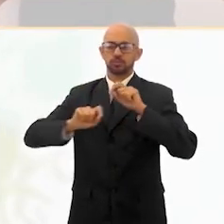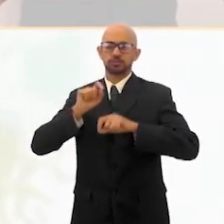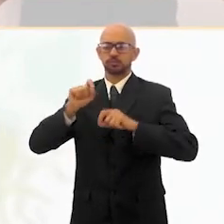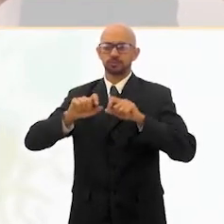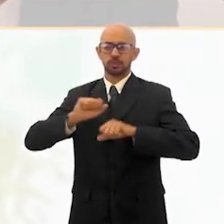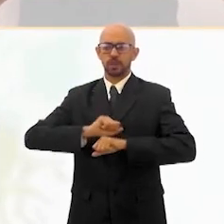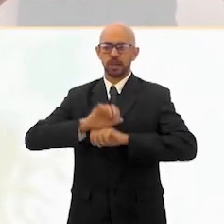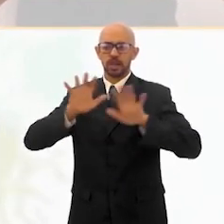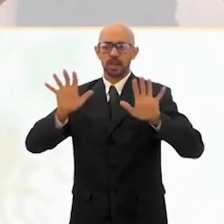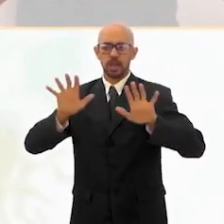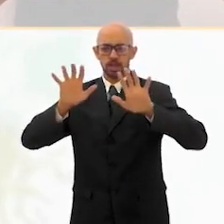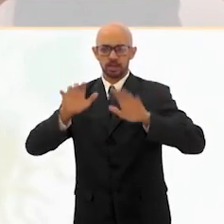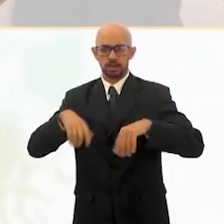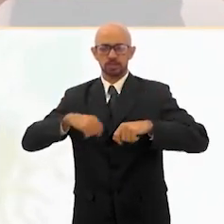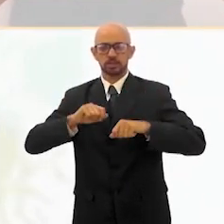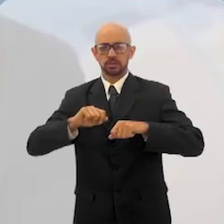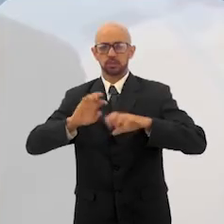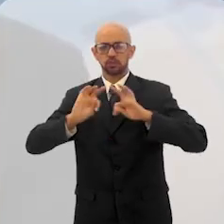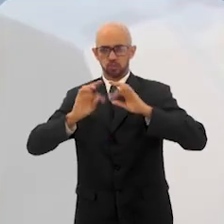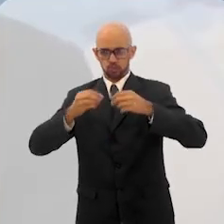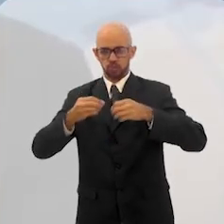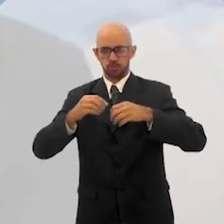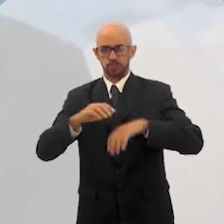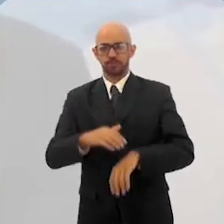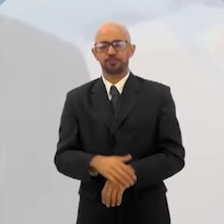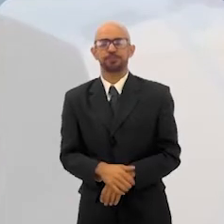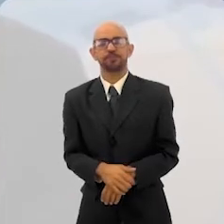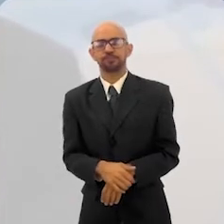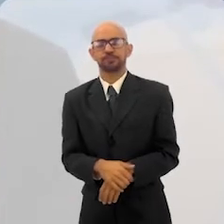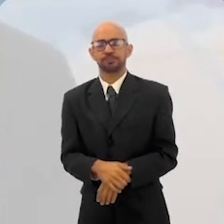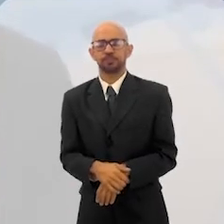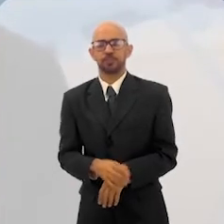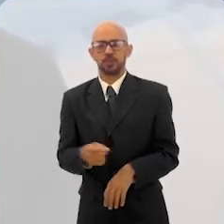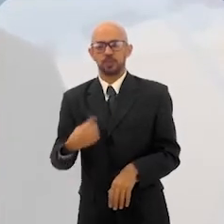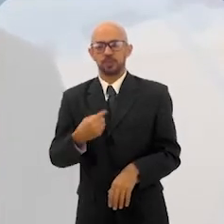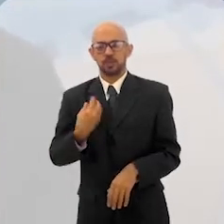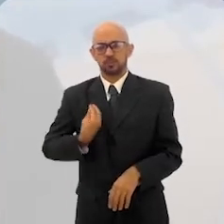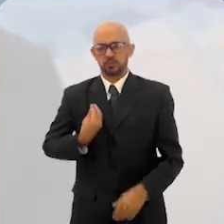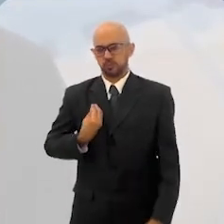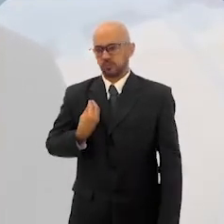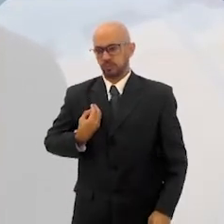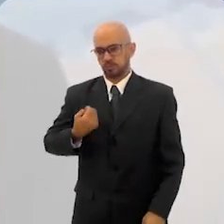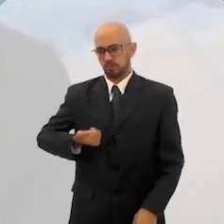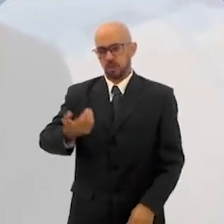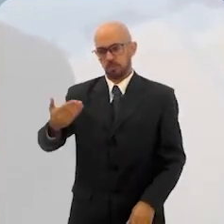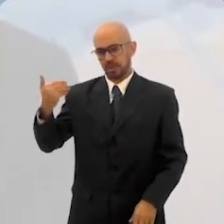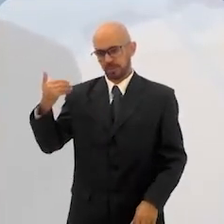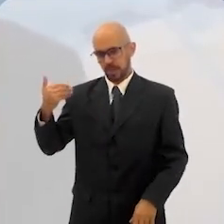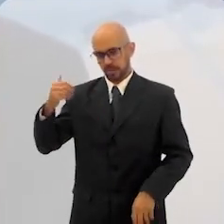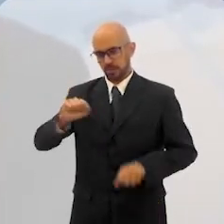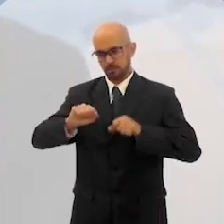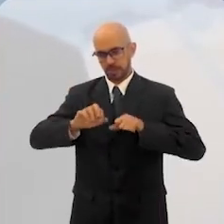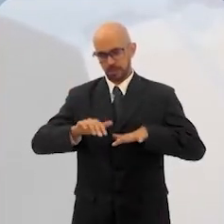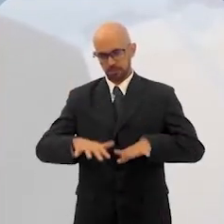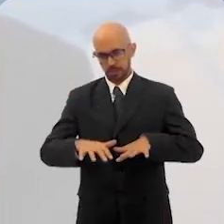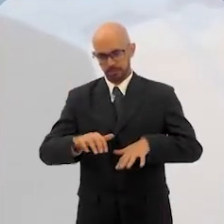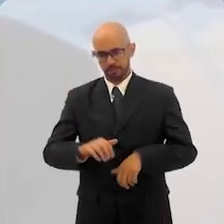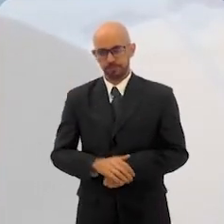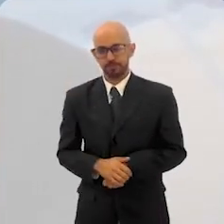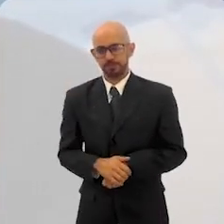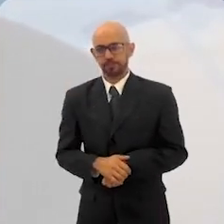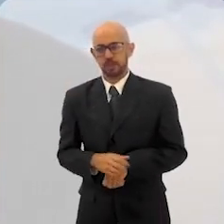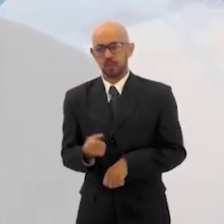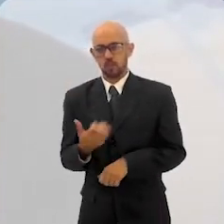ter a clareza dessas limitações, né? A gente viveu isso muito recente, na pandemia, né? A pandemia,